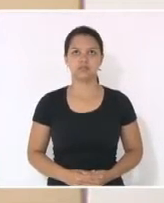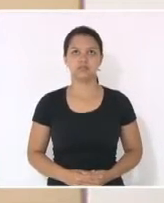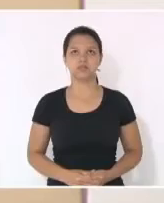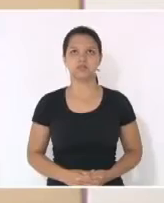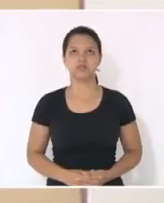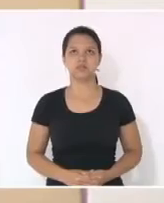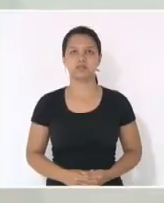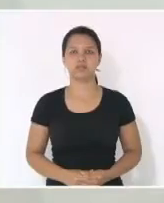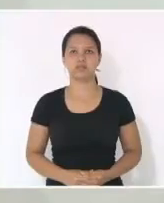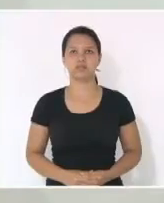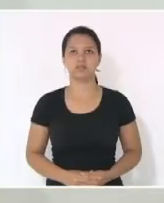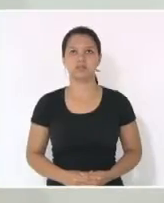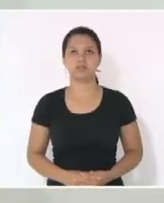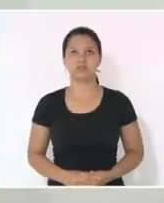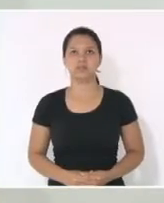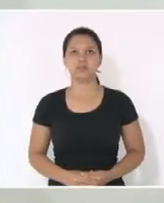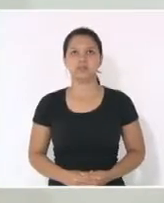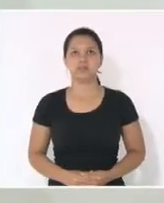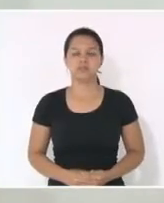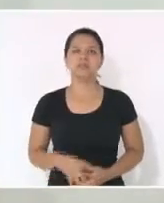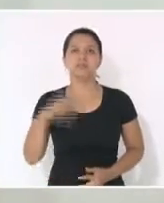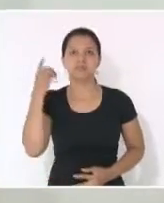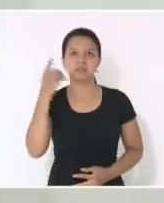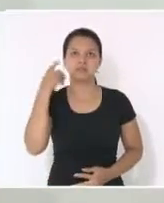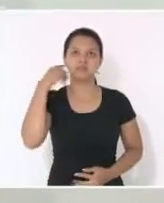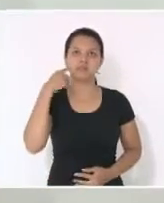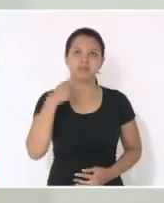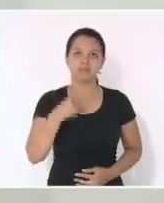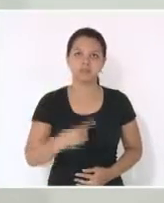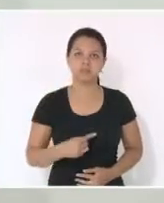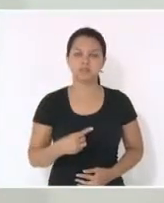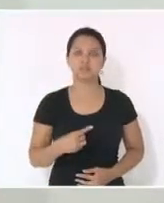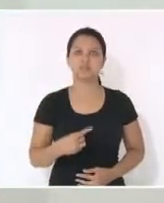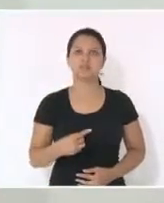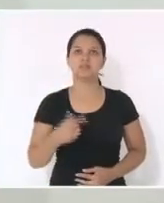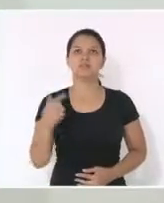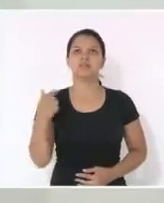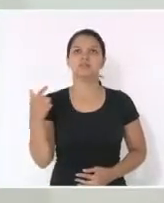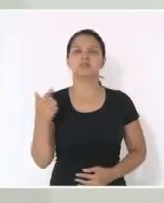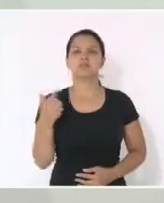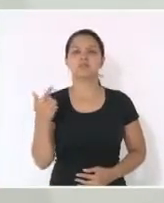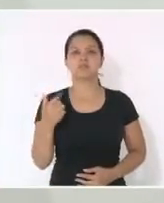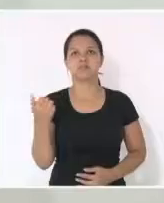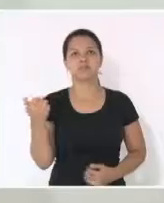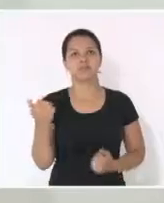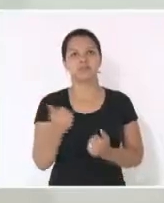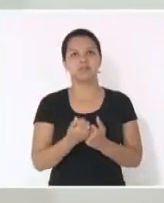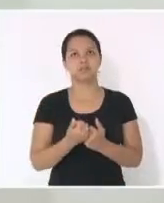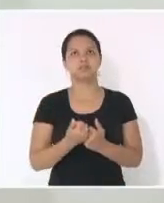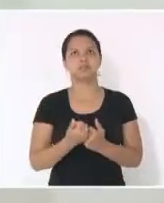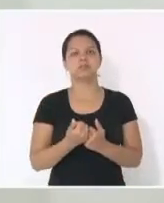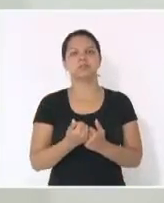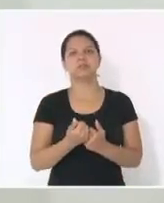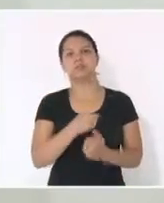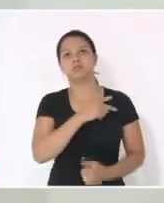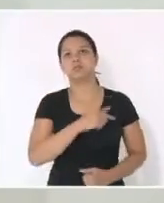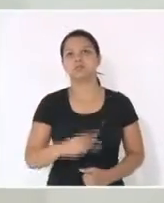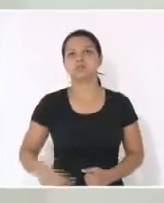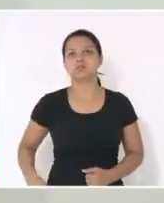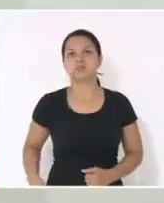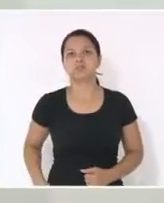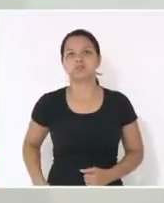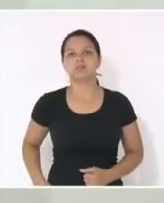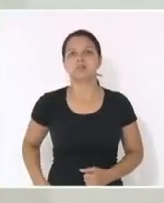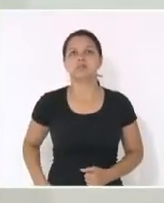caro deputado sílvio nosso vice presidente dessa casa que presença na sessão senhores deputados